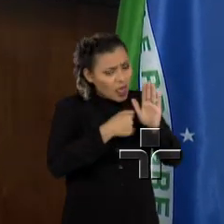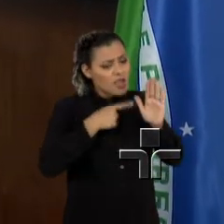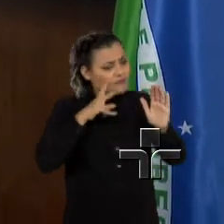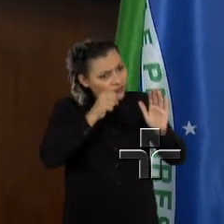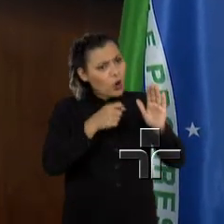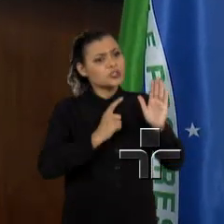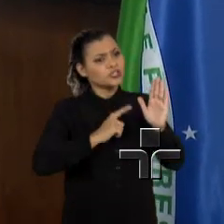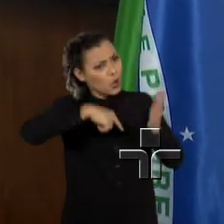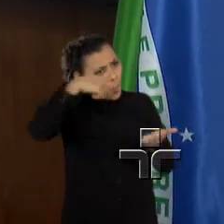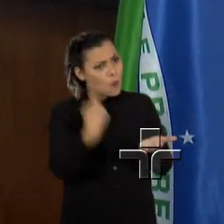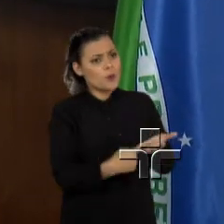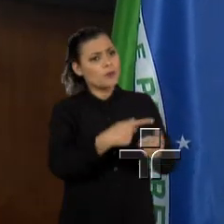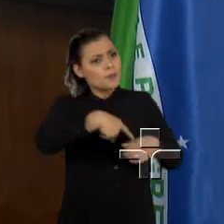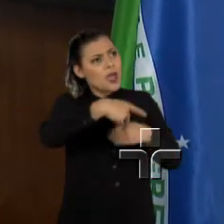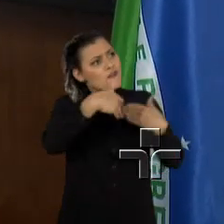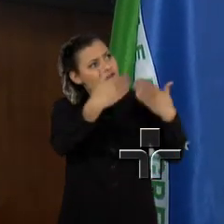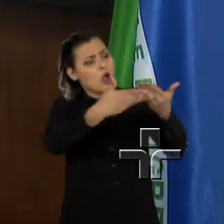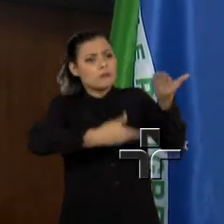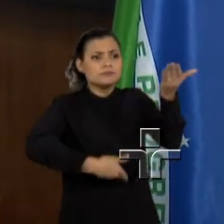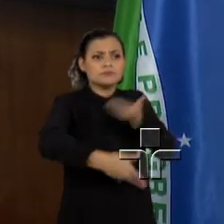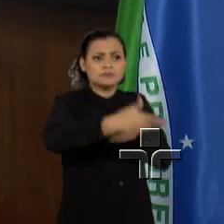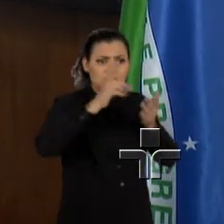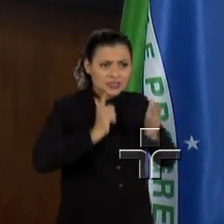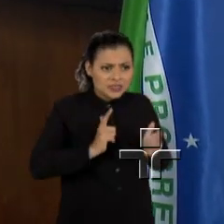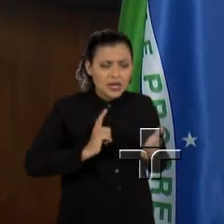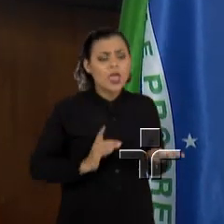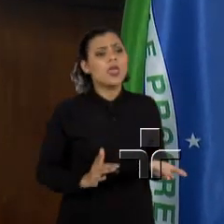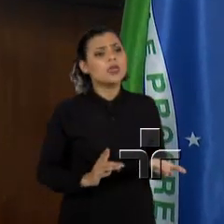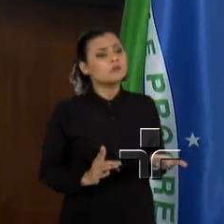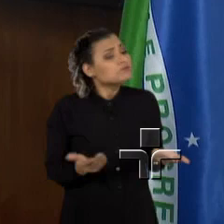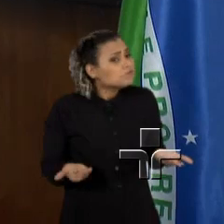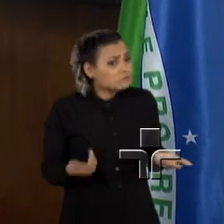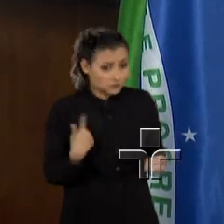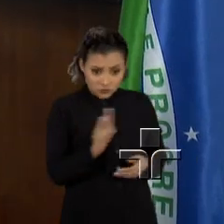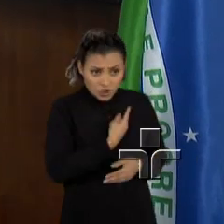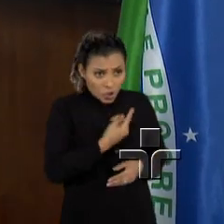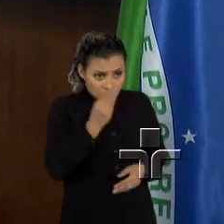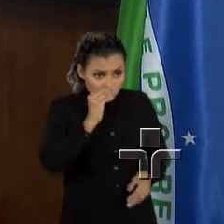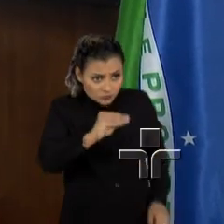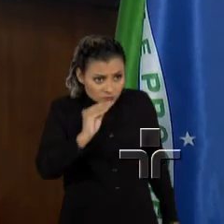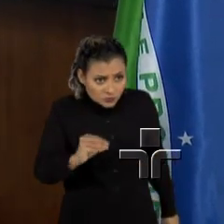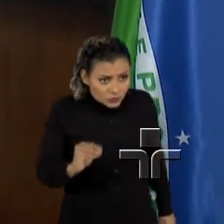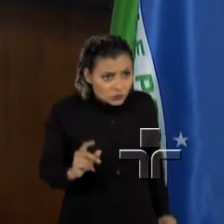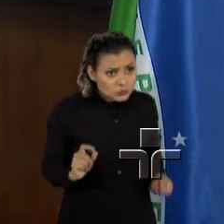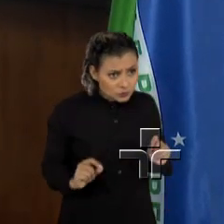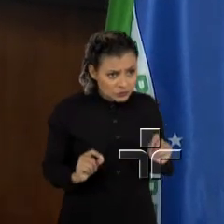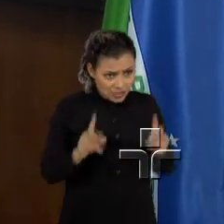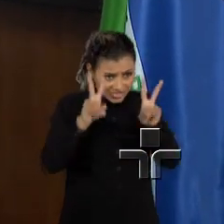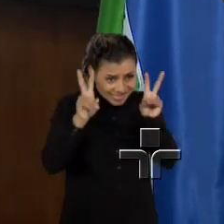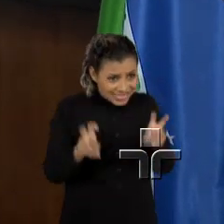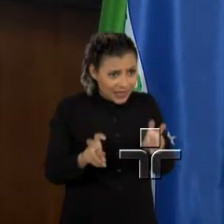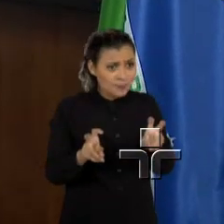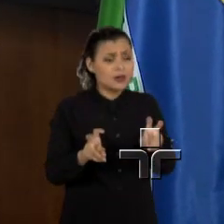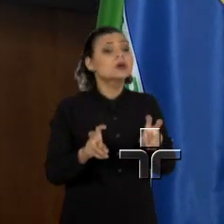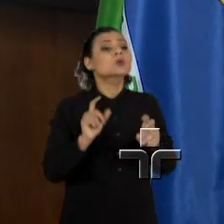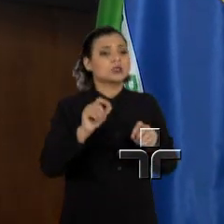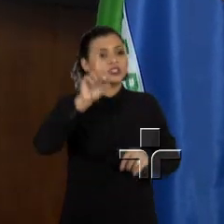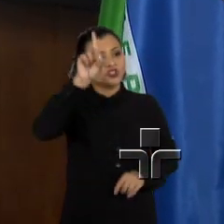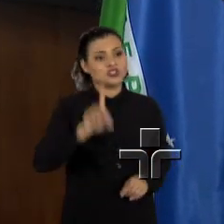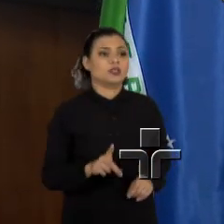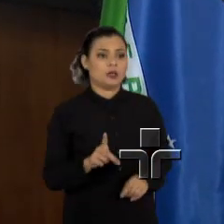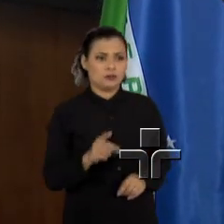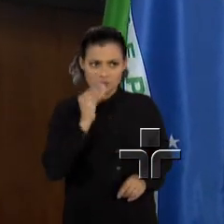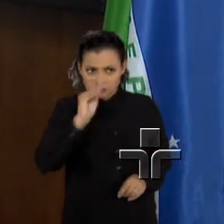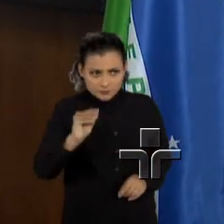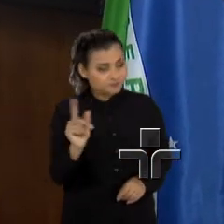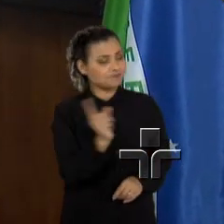tem compromissos internacionais, tratados, normas internacionais, a gente não pode deixar de fora dessa discussão a questão dos direitos. Como é que